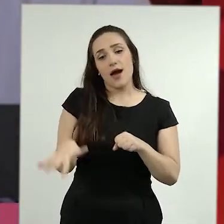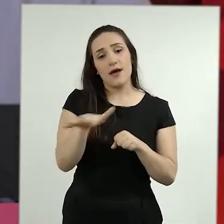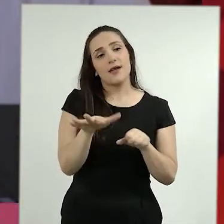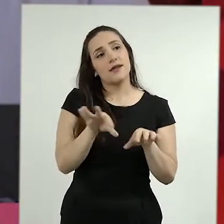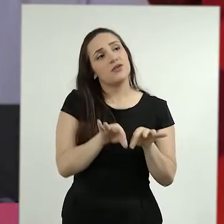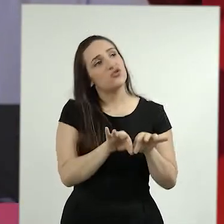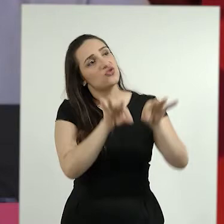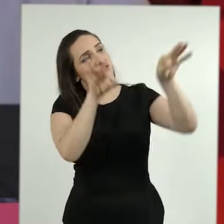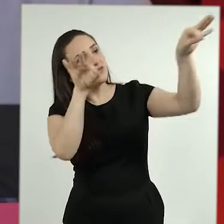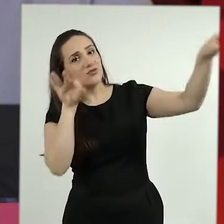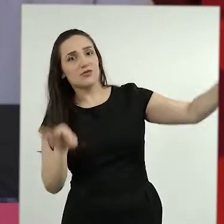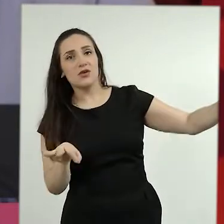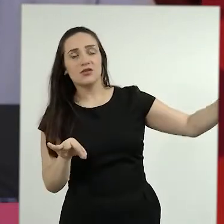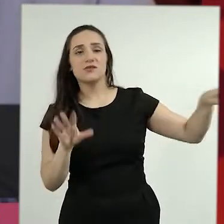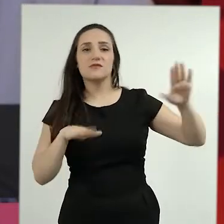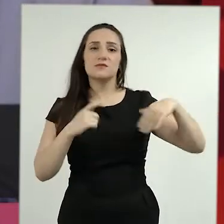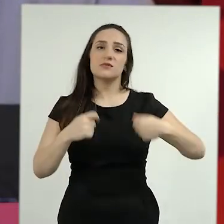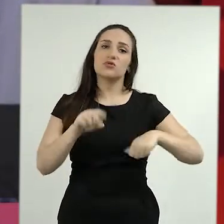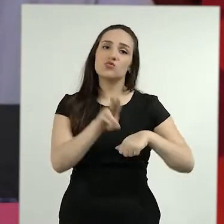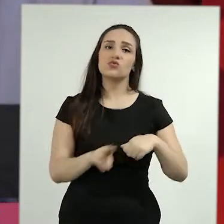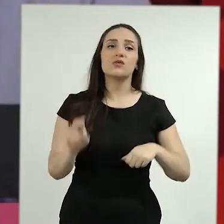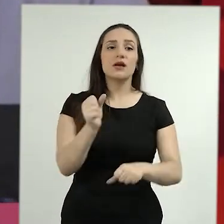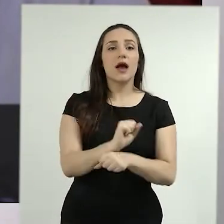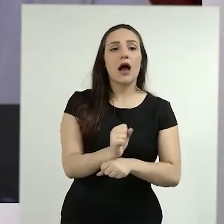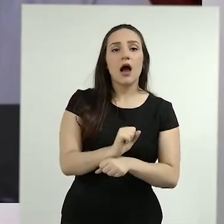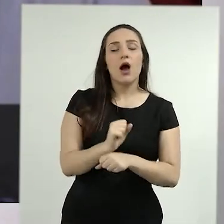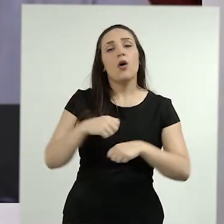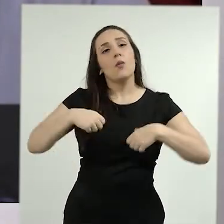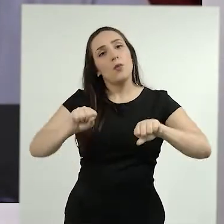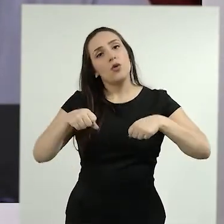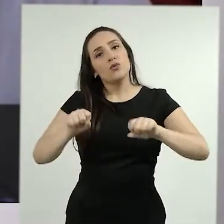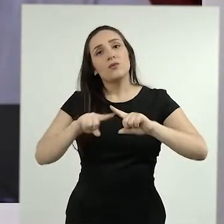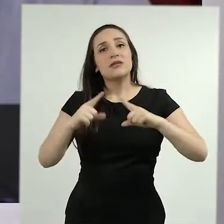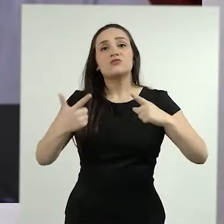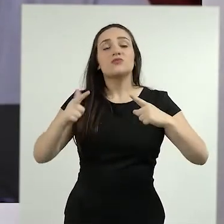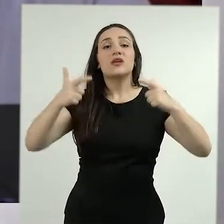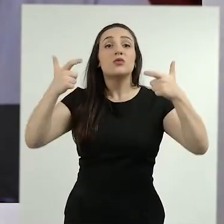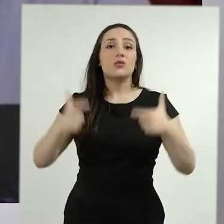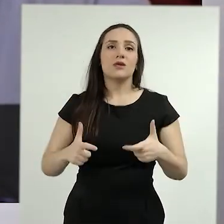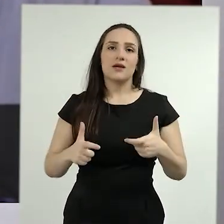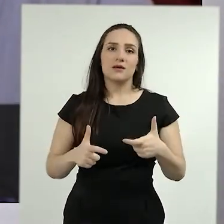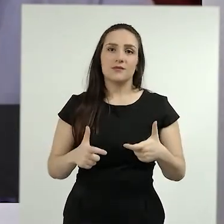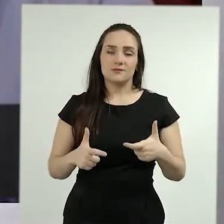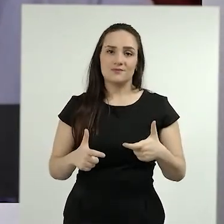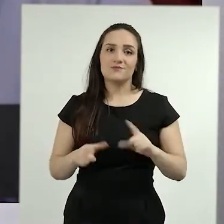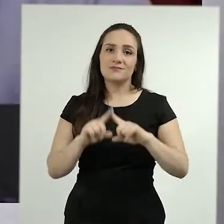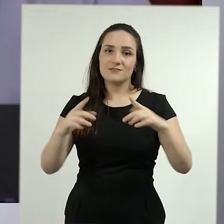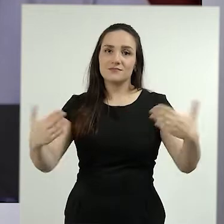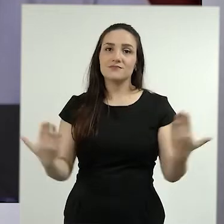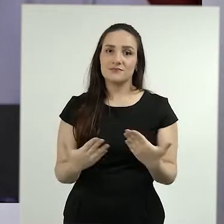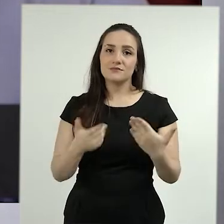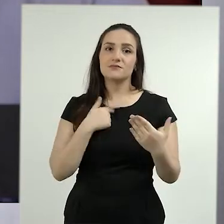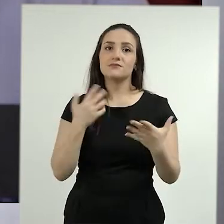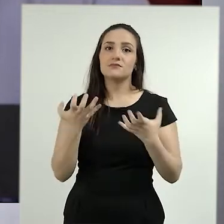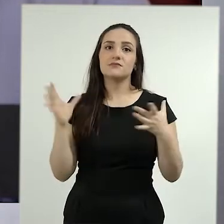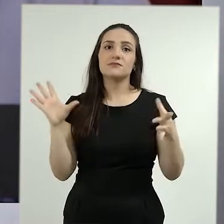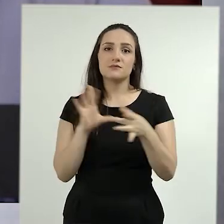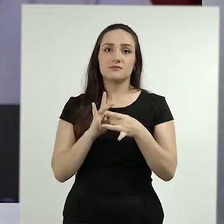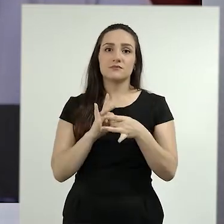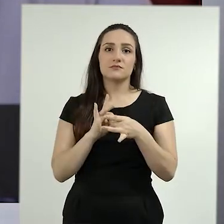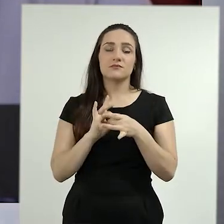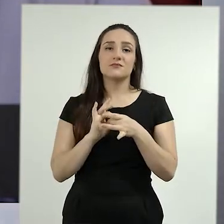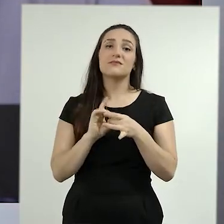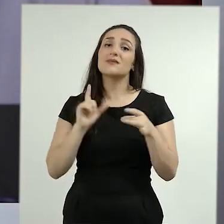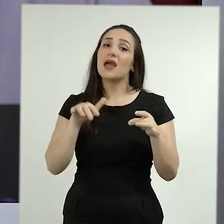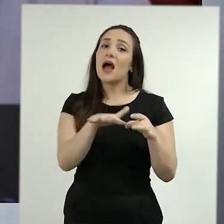da cidade, né, de outros bairros, precisa ir de carro, de moto, e às vezes não tem onde parar o carro. Mas aí, só linkando nessa questão